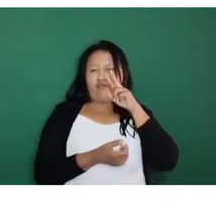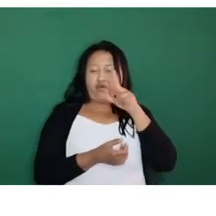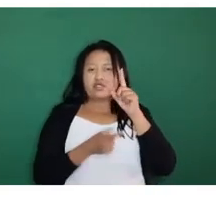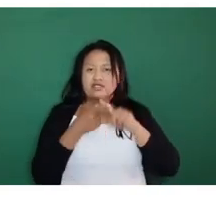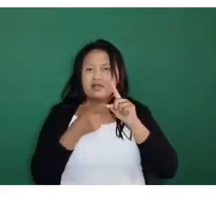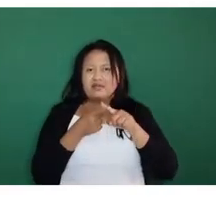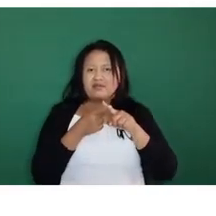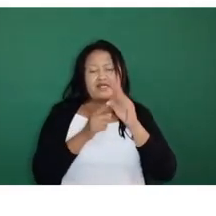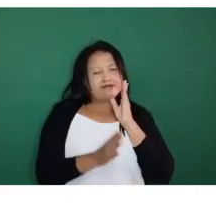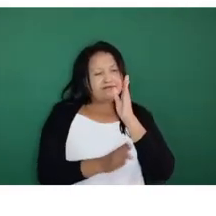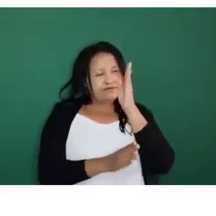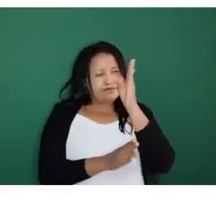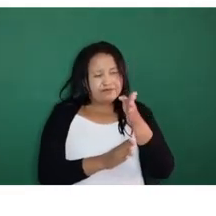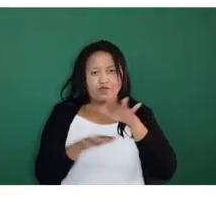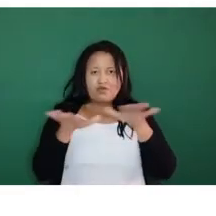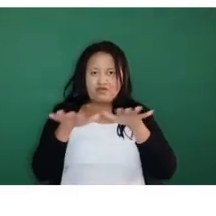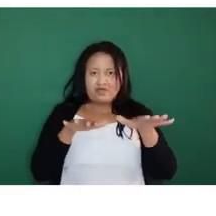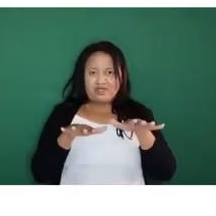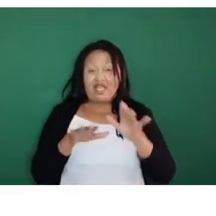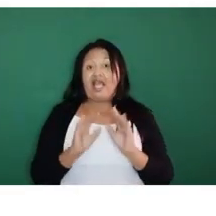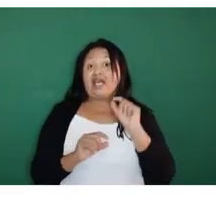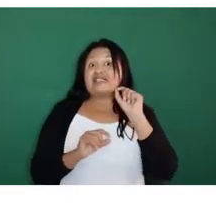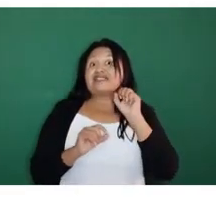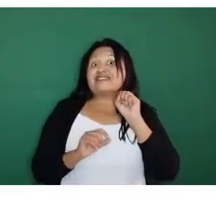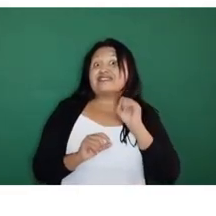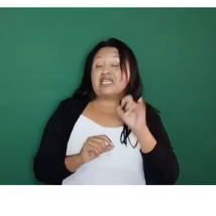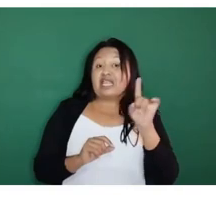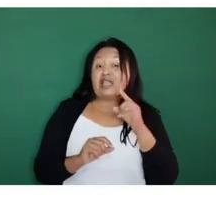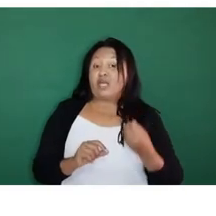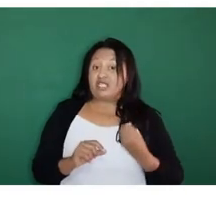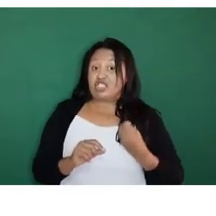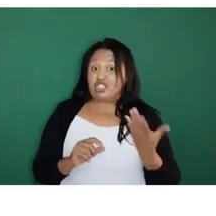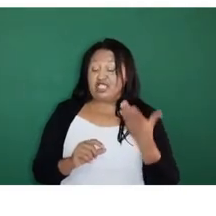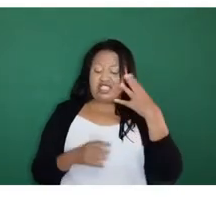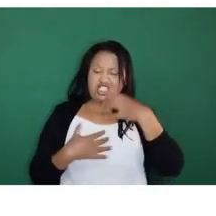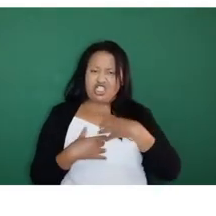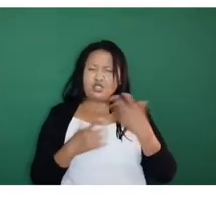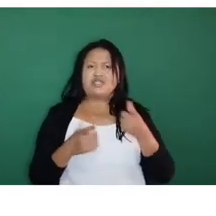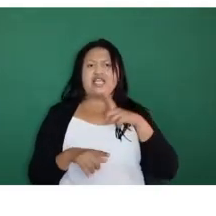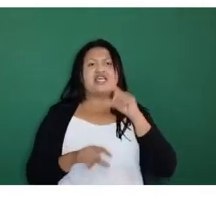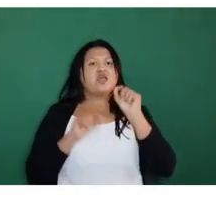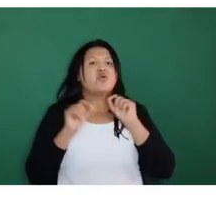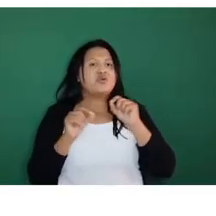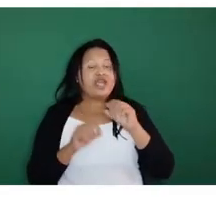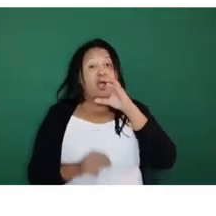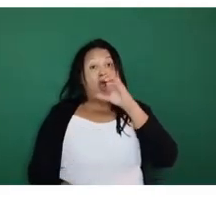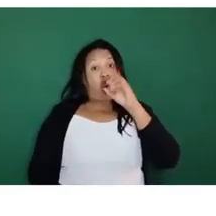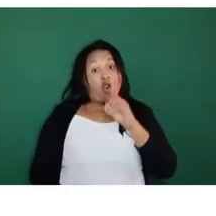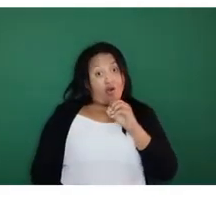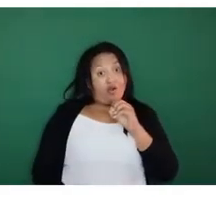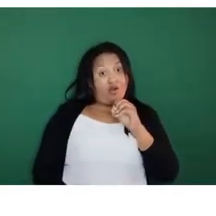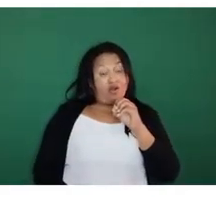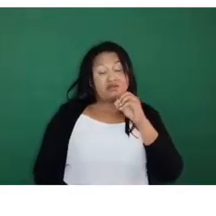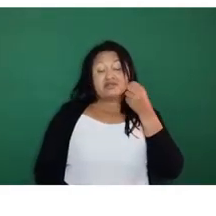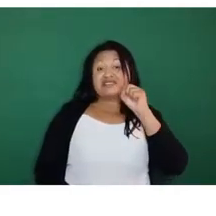está na mesma direção do movimento caso não existisse caso não fosse dessa forma a gente teria ainda um cosseno nessa equação